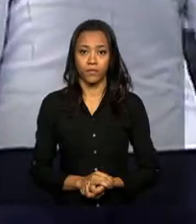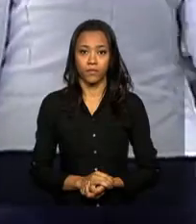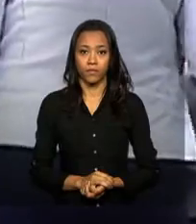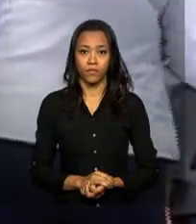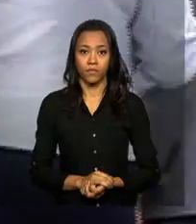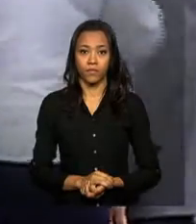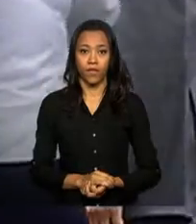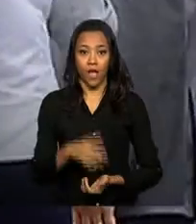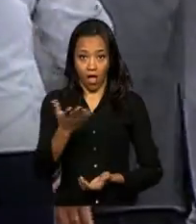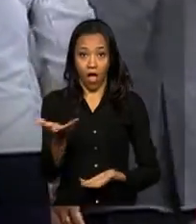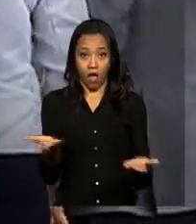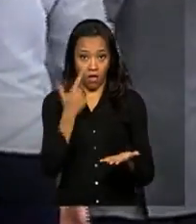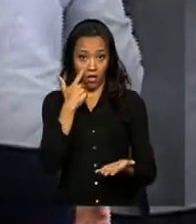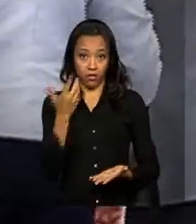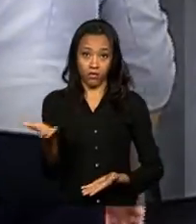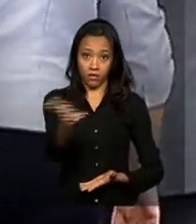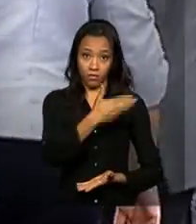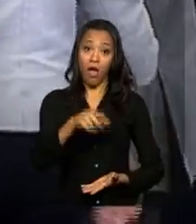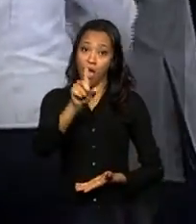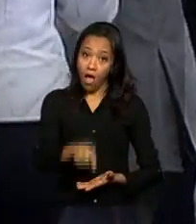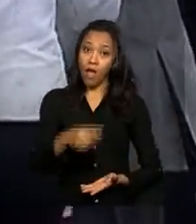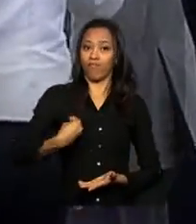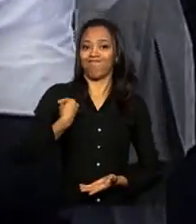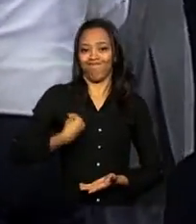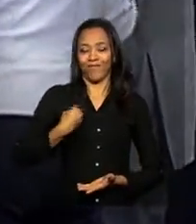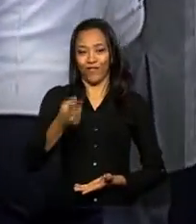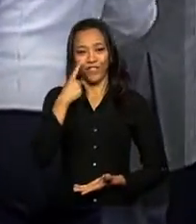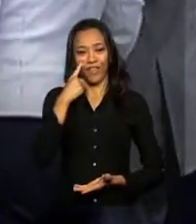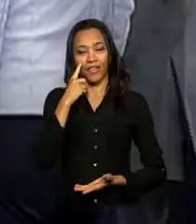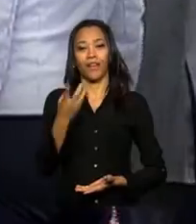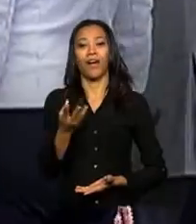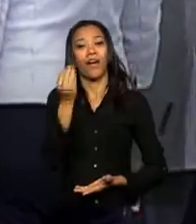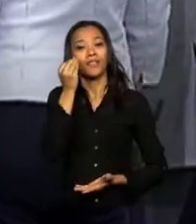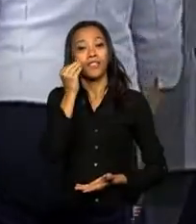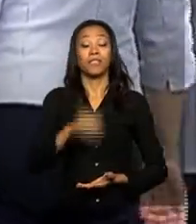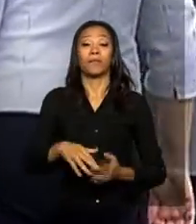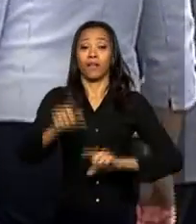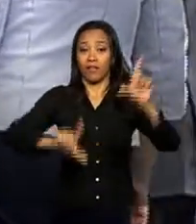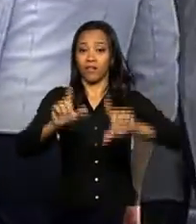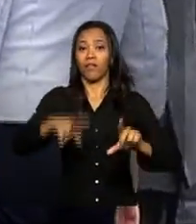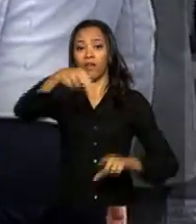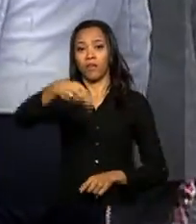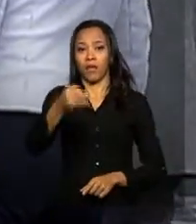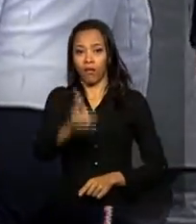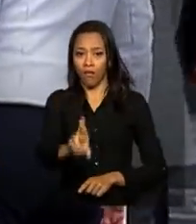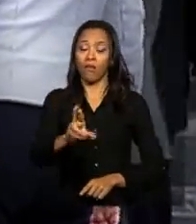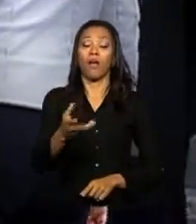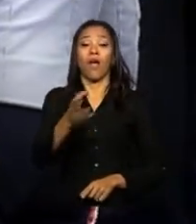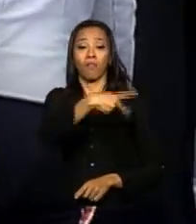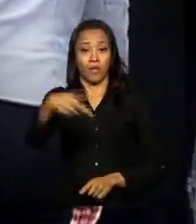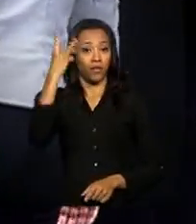essas são imagens ao vivo que você acompanha aqui pela tv nbr a presidenta dilma rousseff acaba de